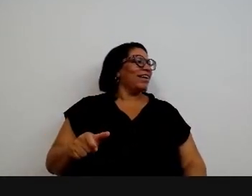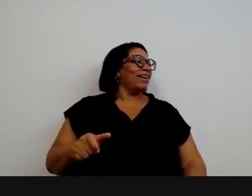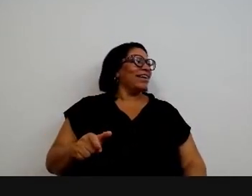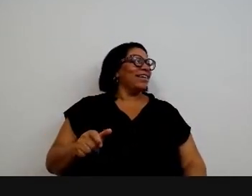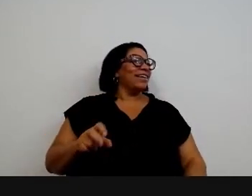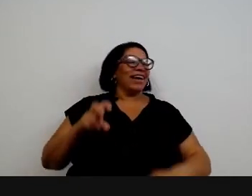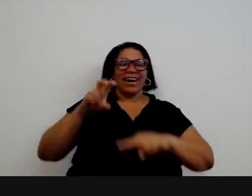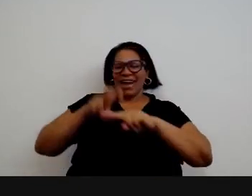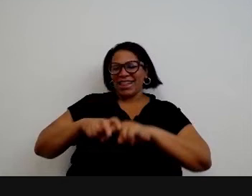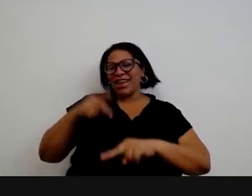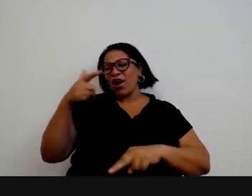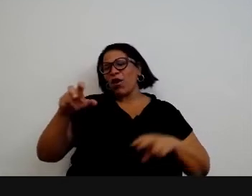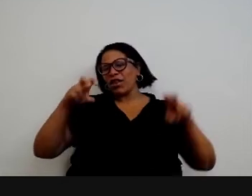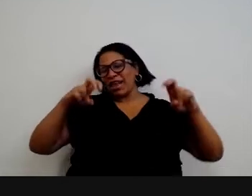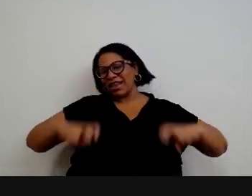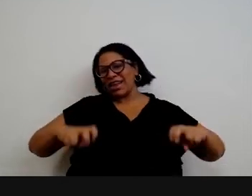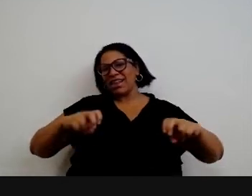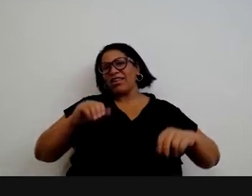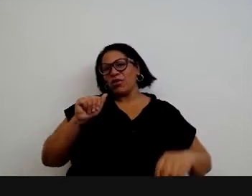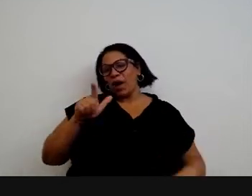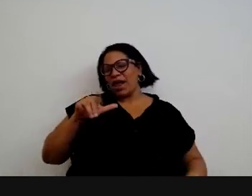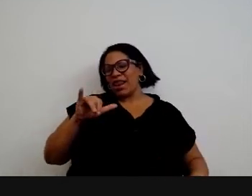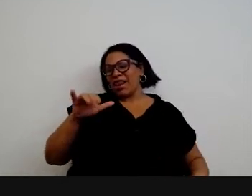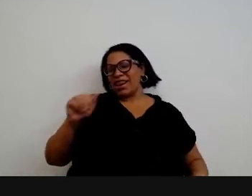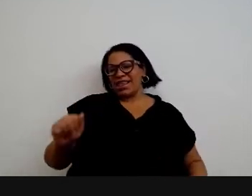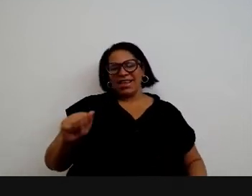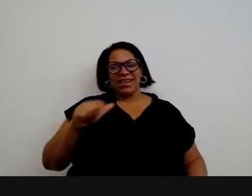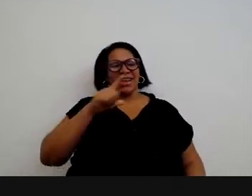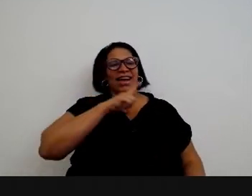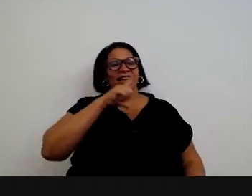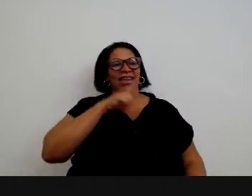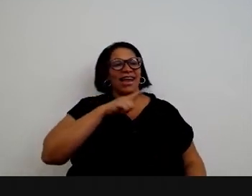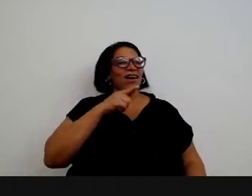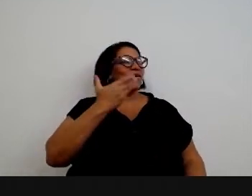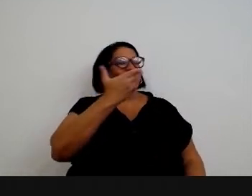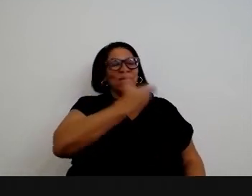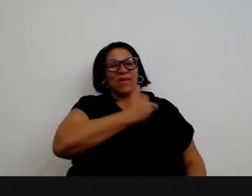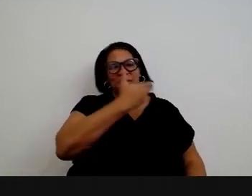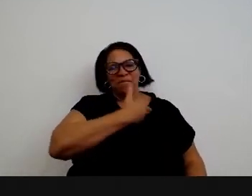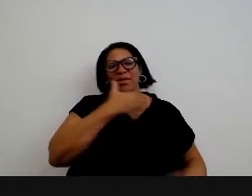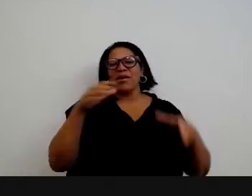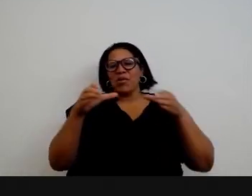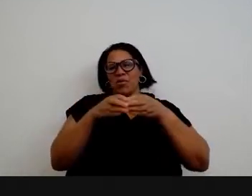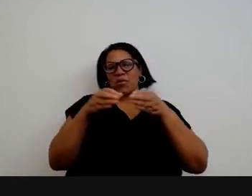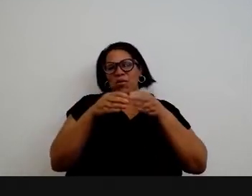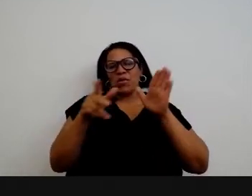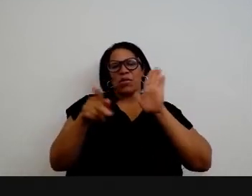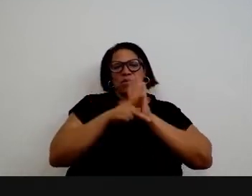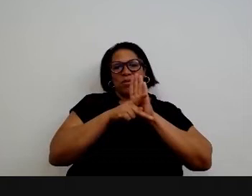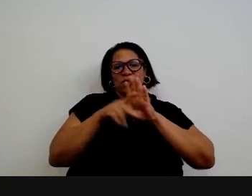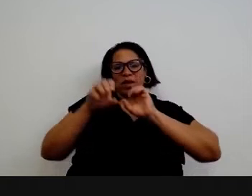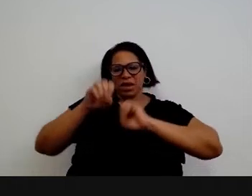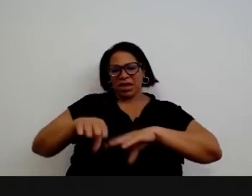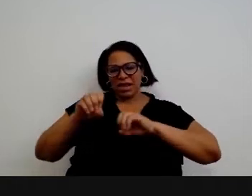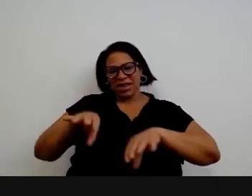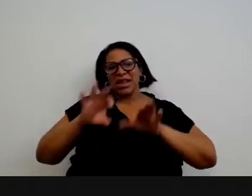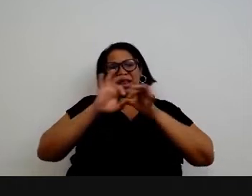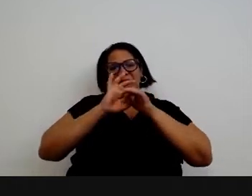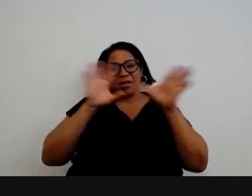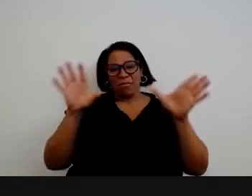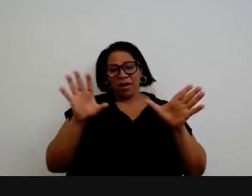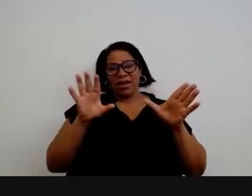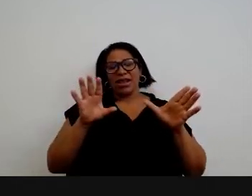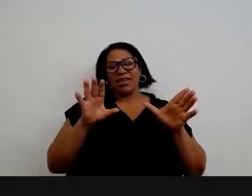queria ter mais uma cadeira aqui para a Alice, que a Alice é a querida ela na nossa equipe, lá de Educação para a